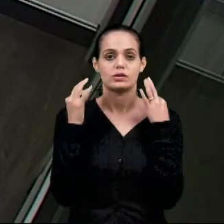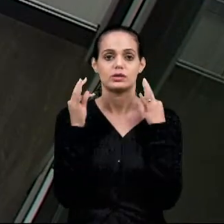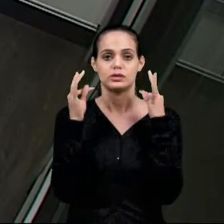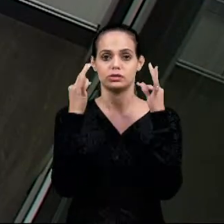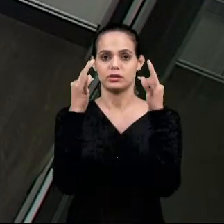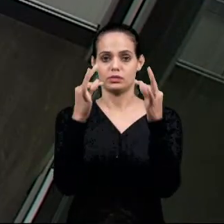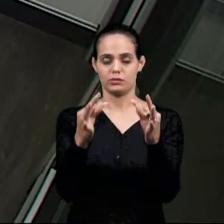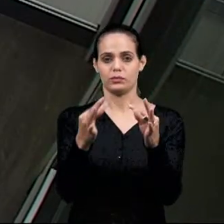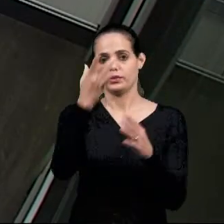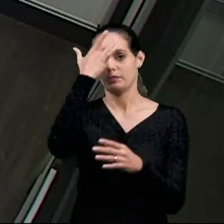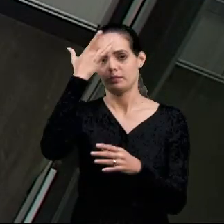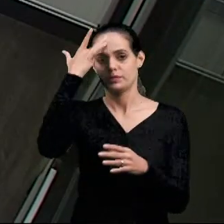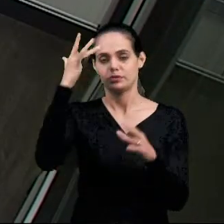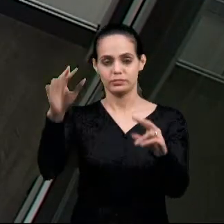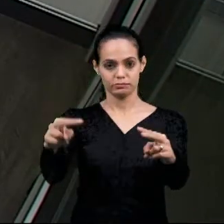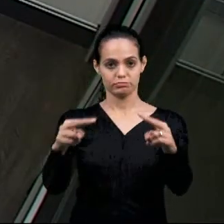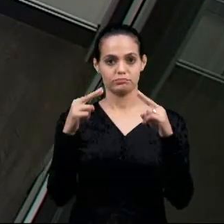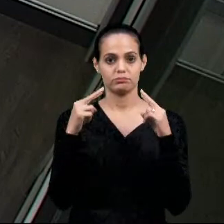irmão que está nos assistindo.